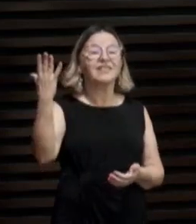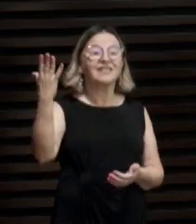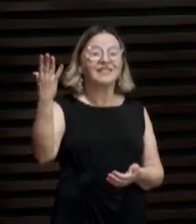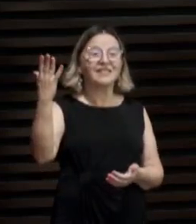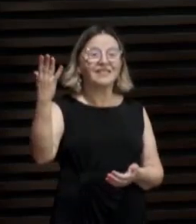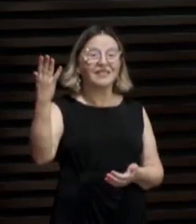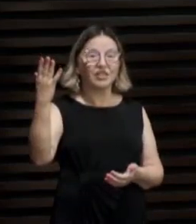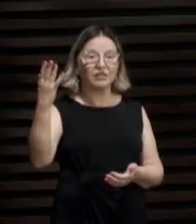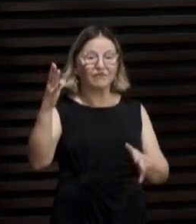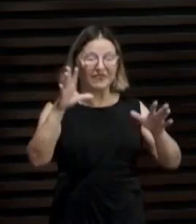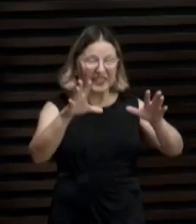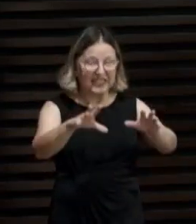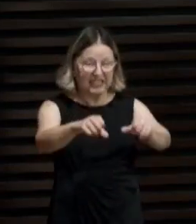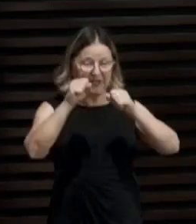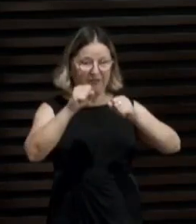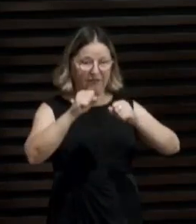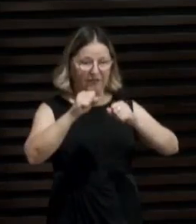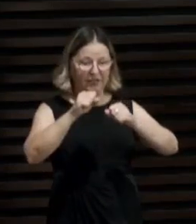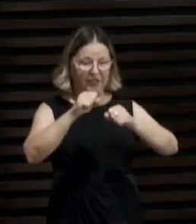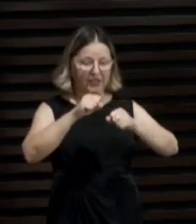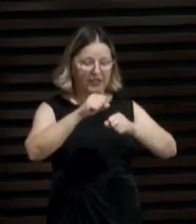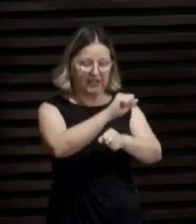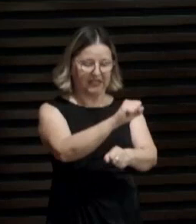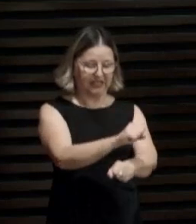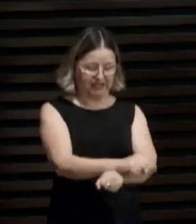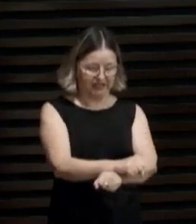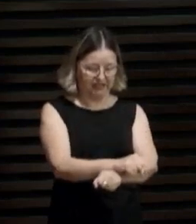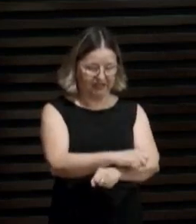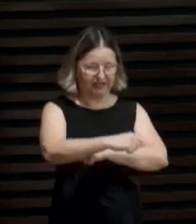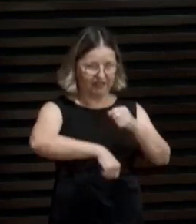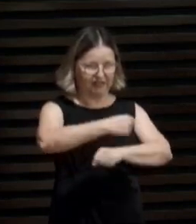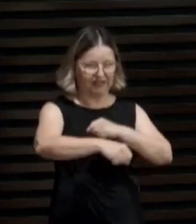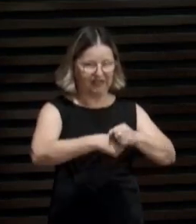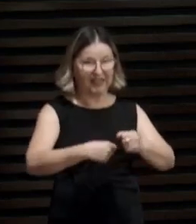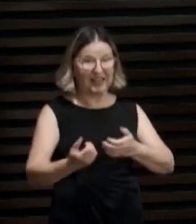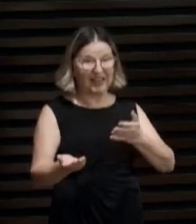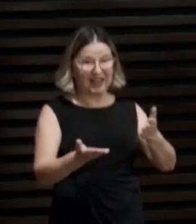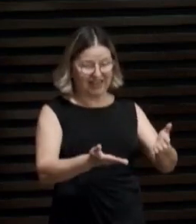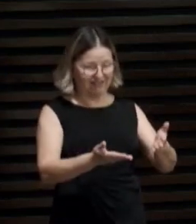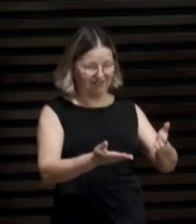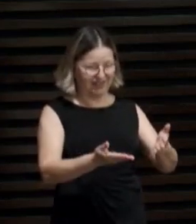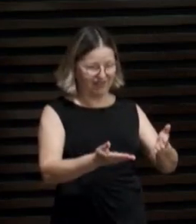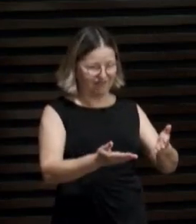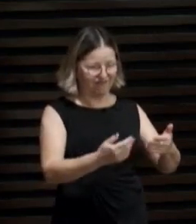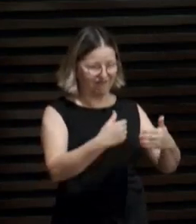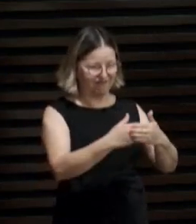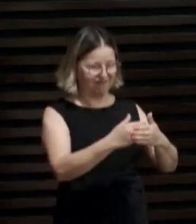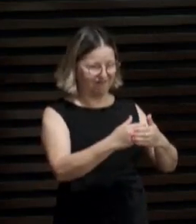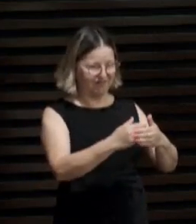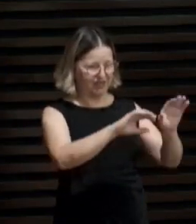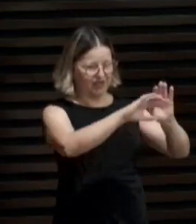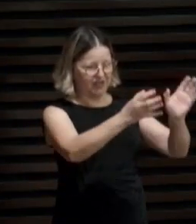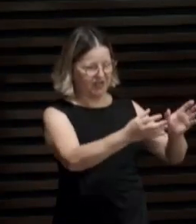Eles foram pegos, foram atados e foram levados por homens até a beira da fornalha, aquecida 7 vezes